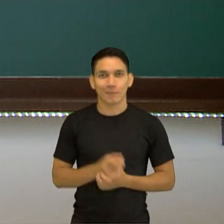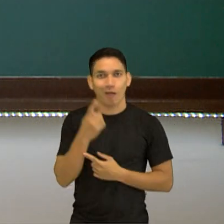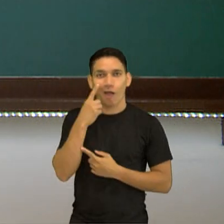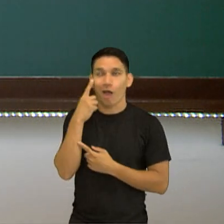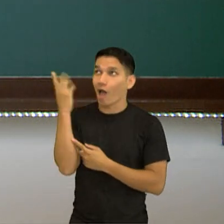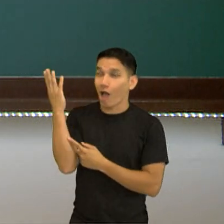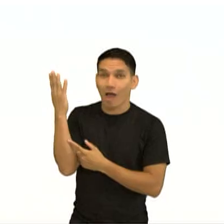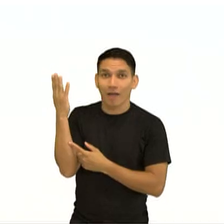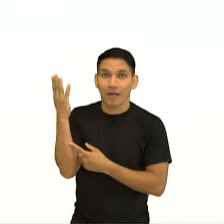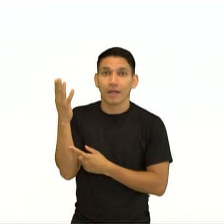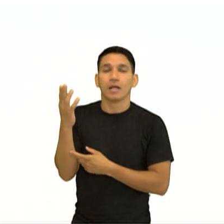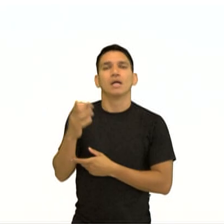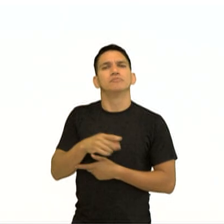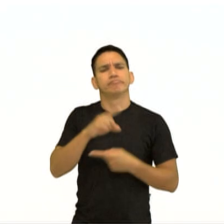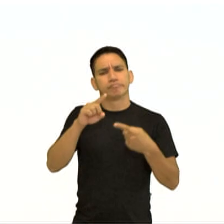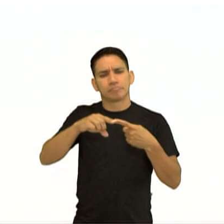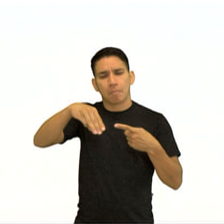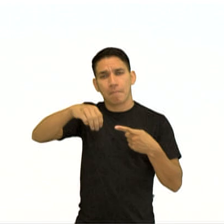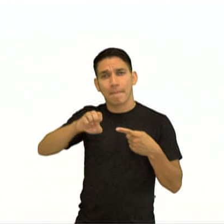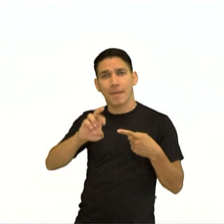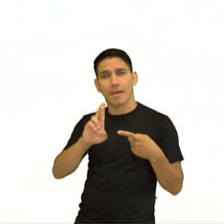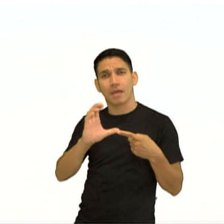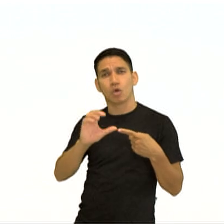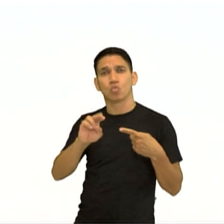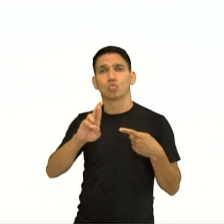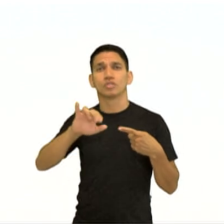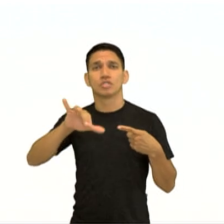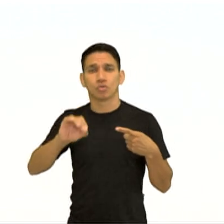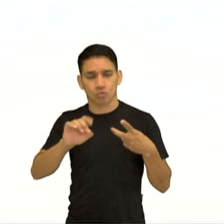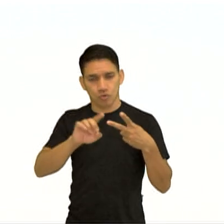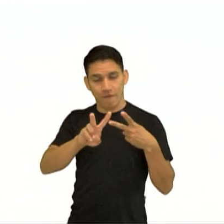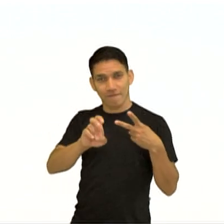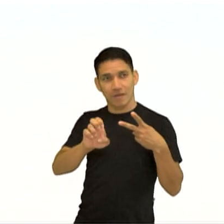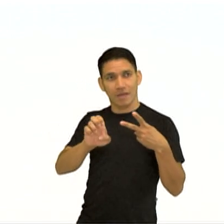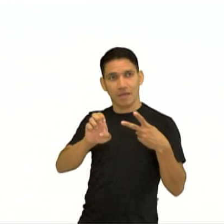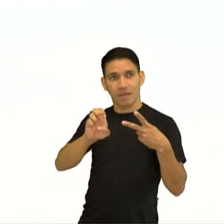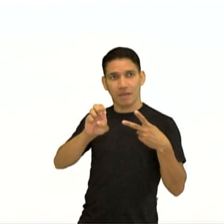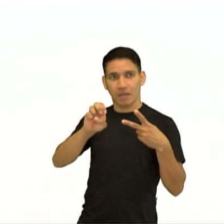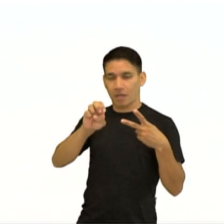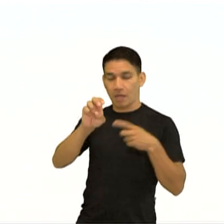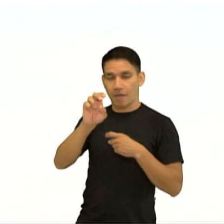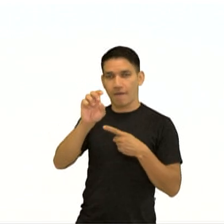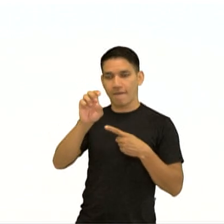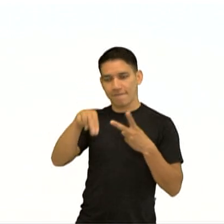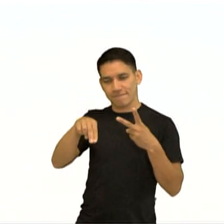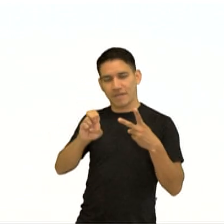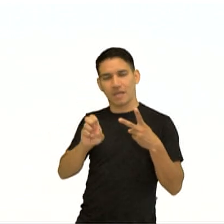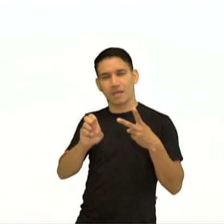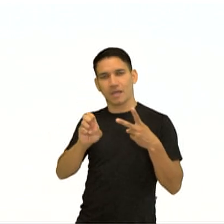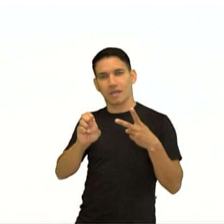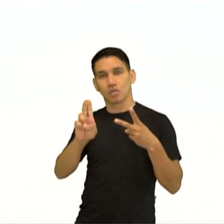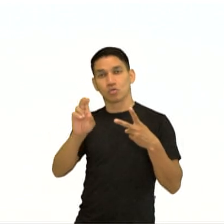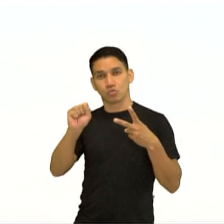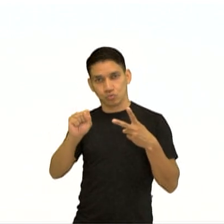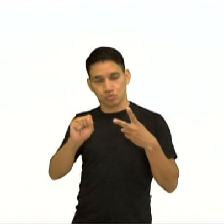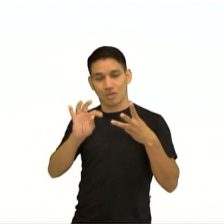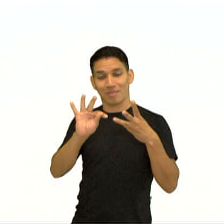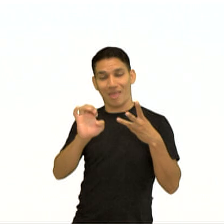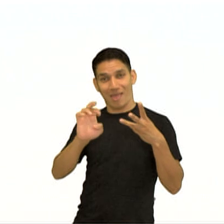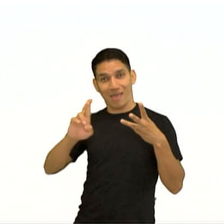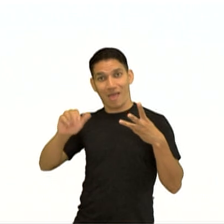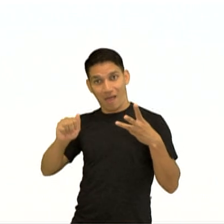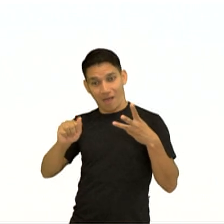tela, ó. Mercúrio, Vênus, Terra e Marte. Olha lá, ó. Mercúrio, Vênus,